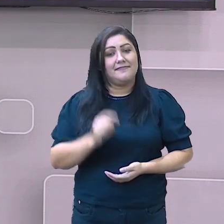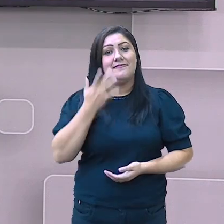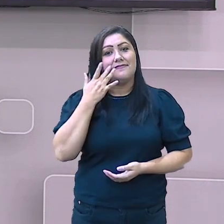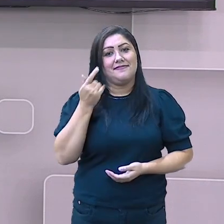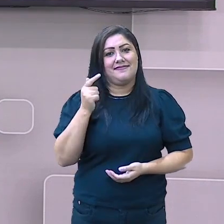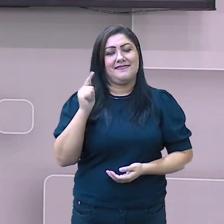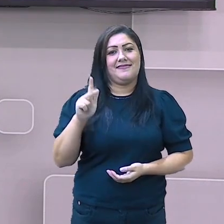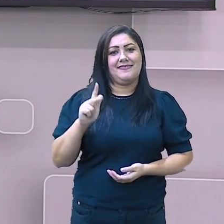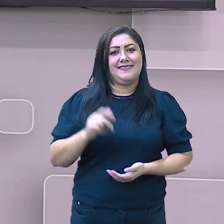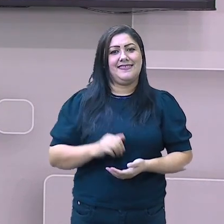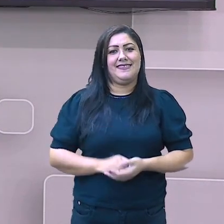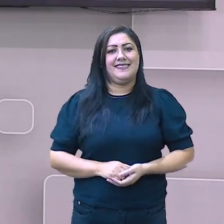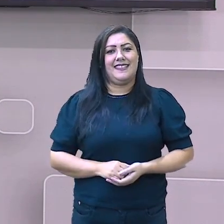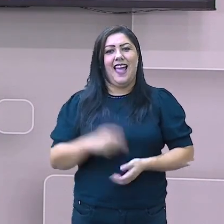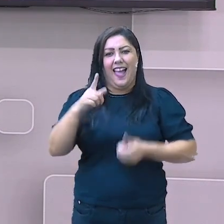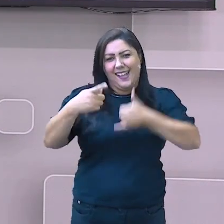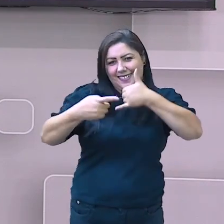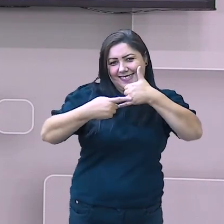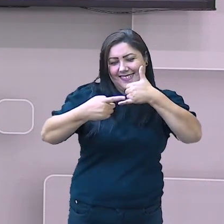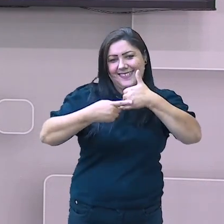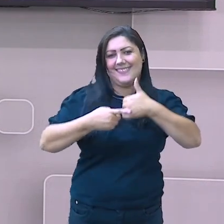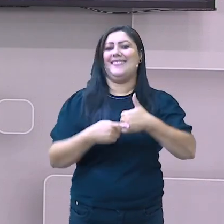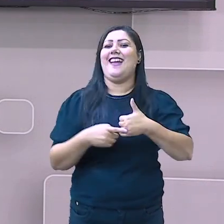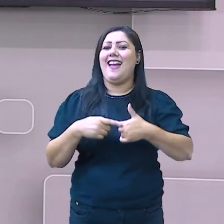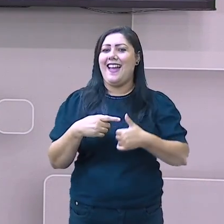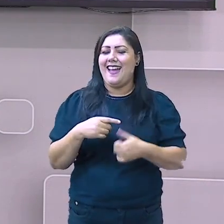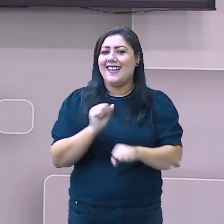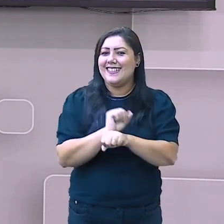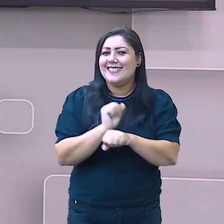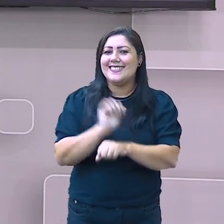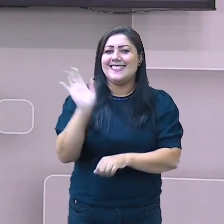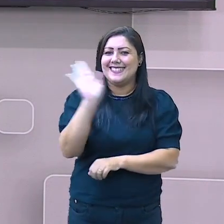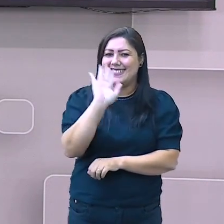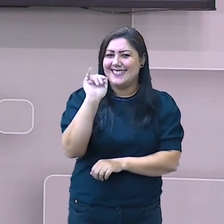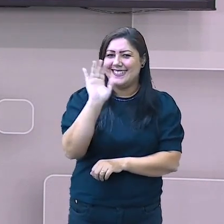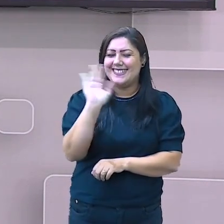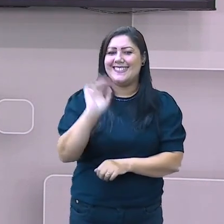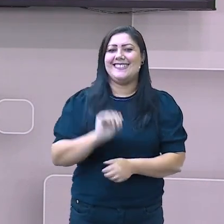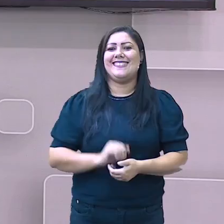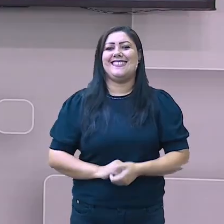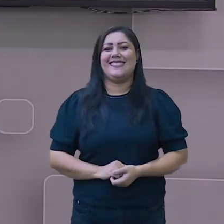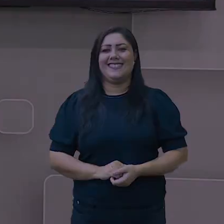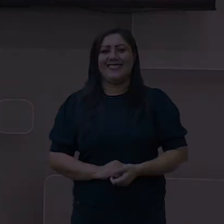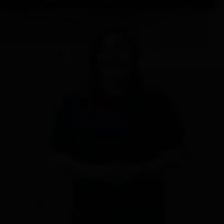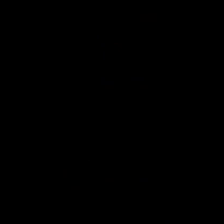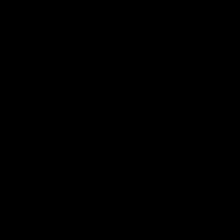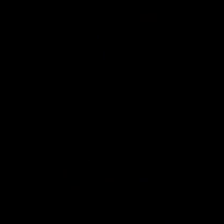SMED-GV. Deixe um like. Aguardo vocês por lá. Até mais!